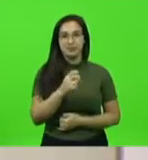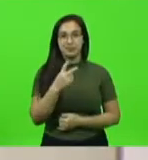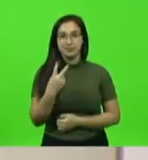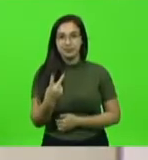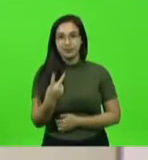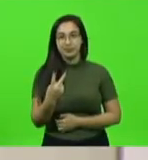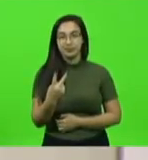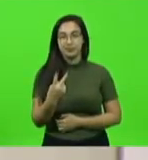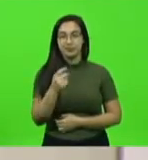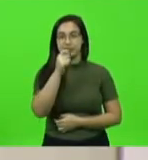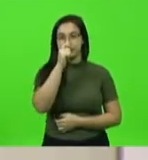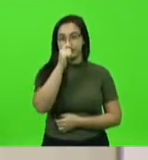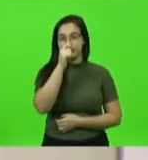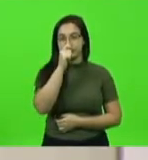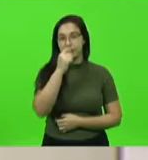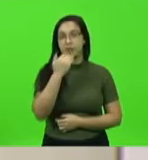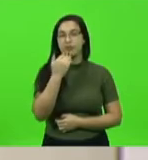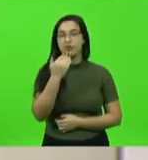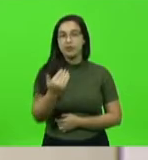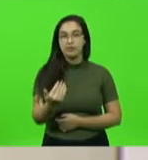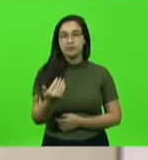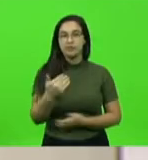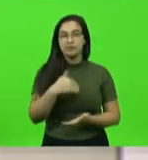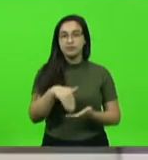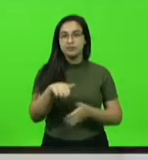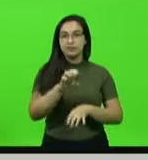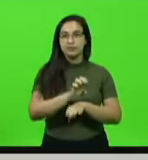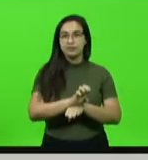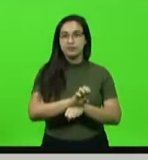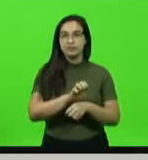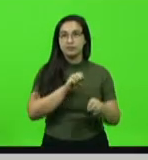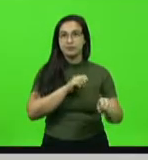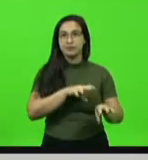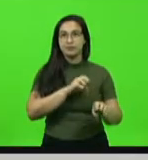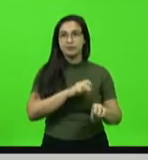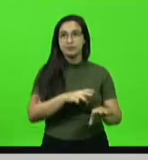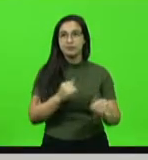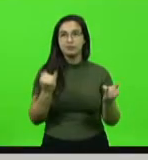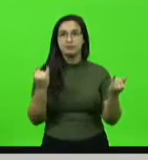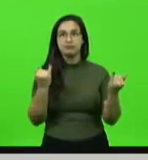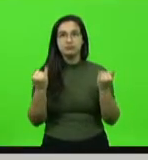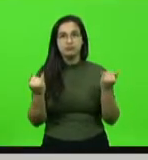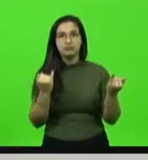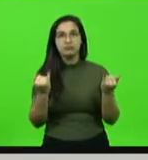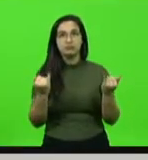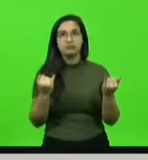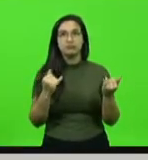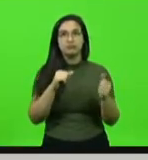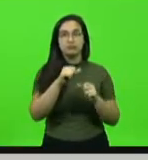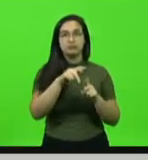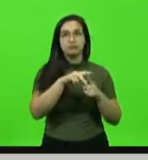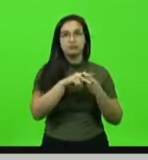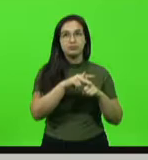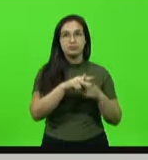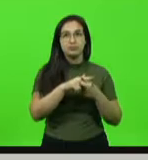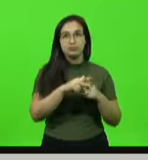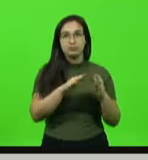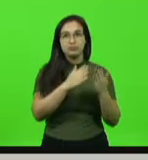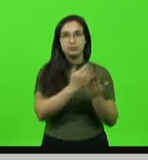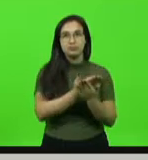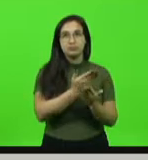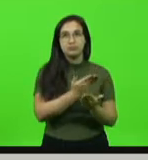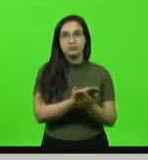deputado João Amin, solicitando ao secretário de Estado da Educação informações acerca da reforma da Escola de Educação